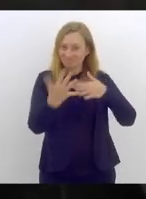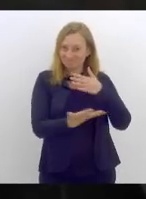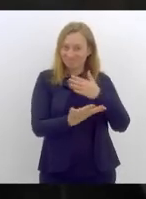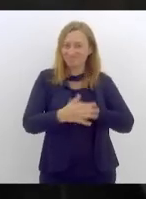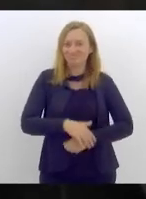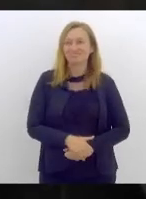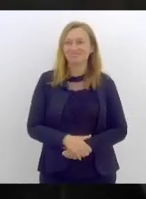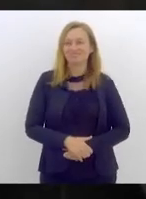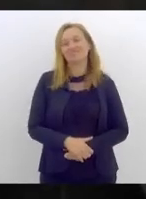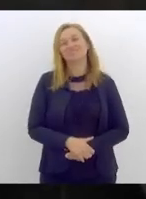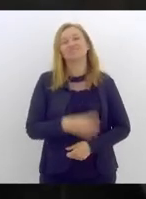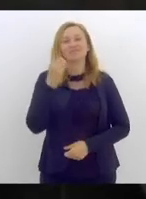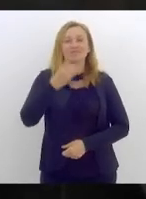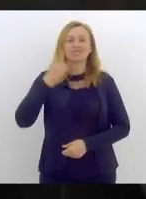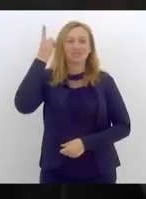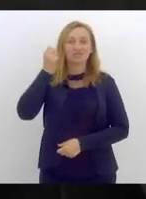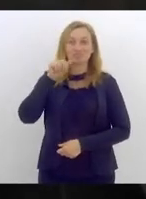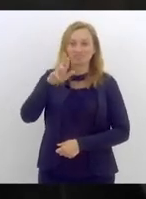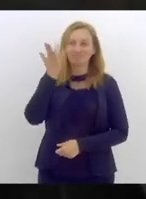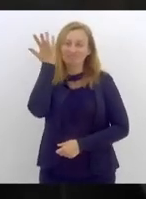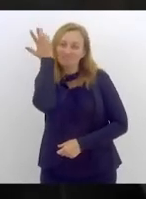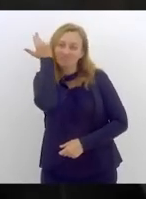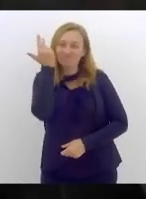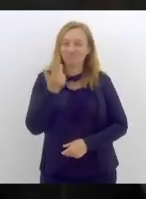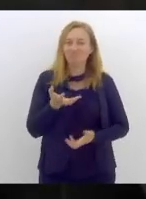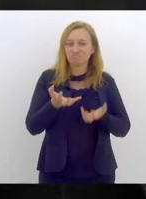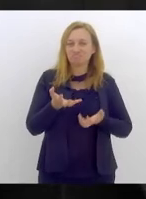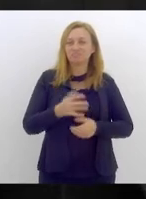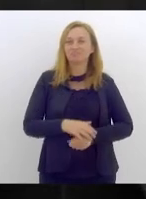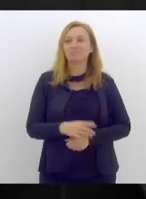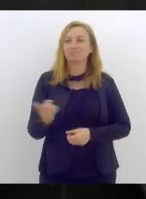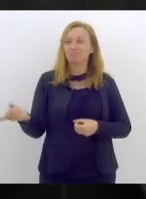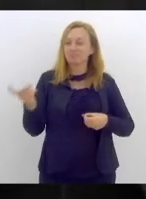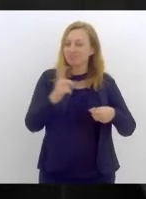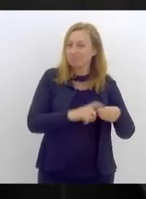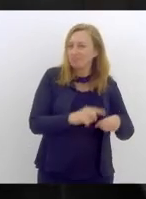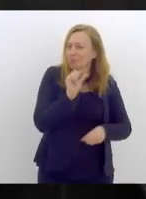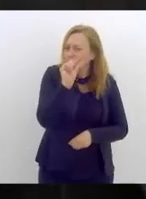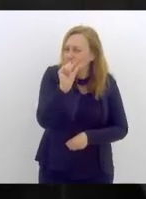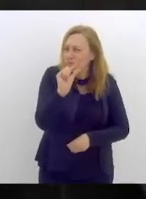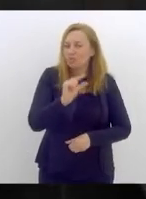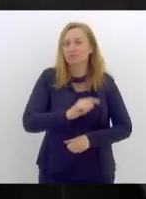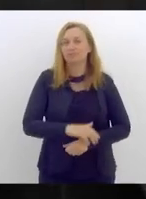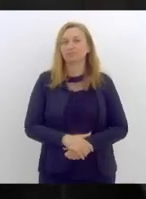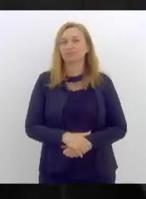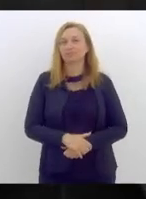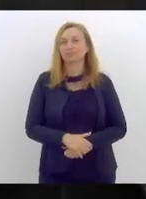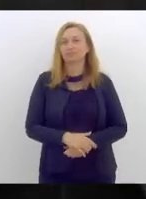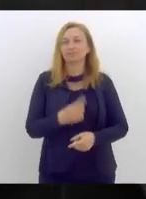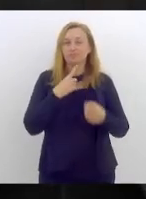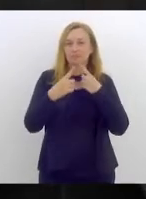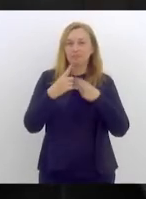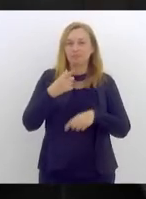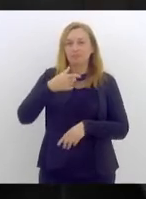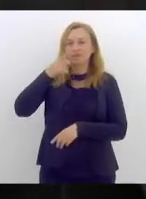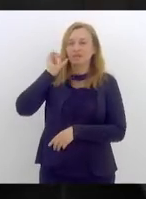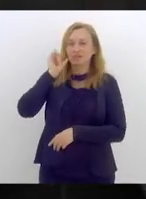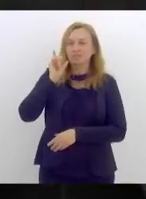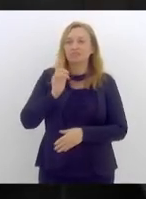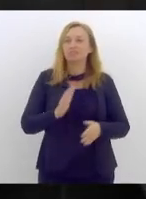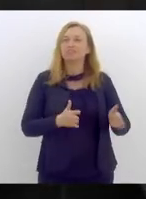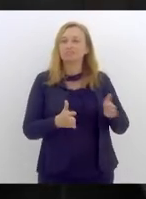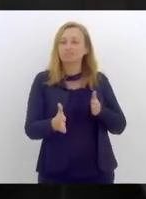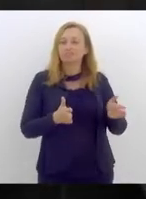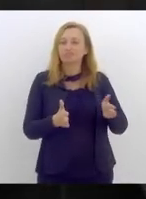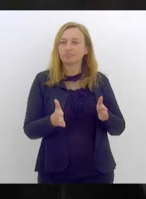sinais Deputado ele é uma Coelho eu quero aqui retomar um pouco a discussão que fiz ontem durante a